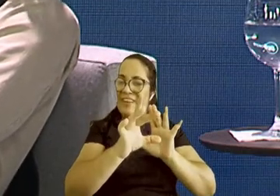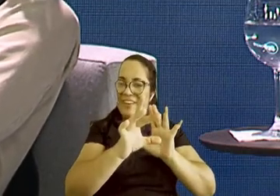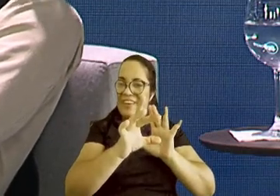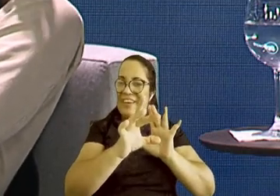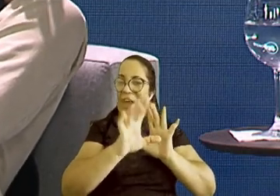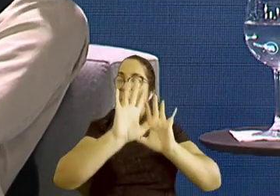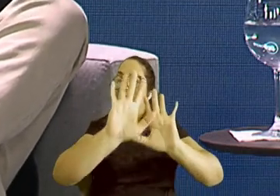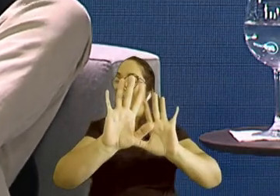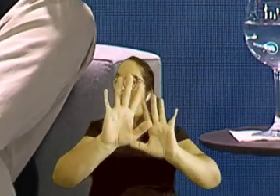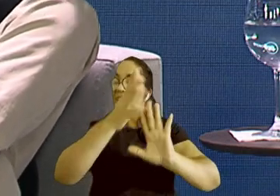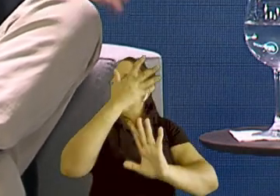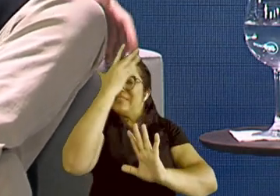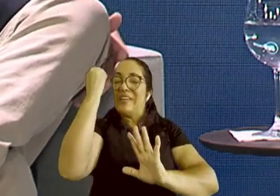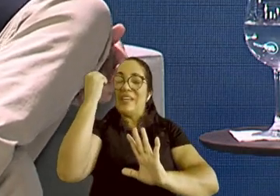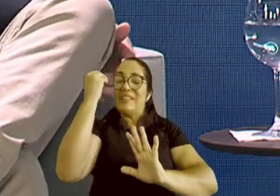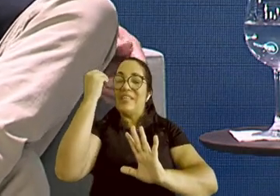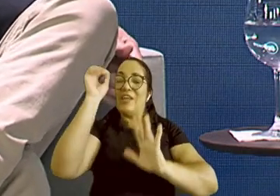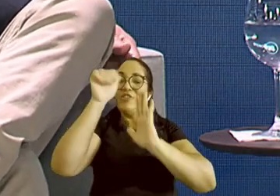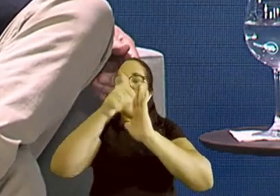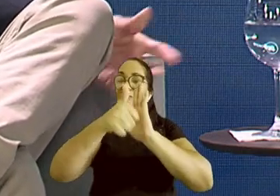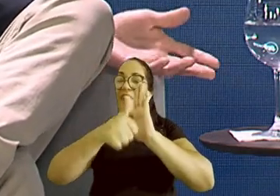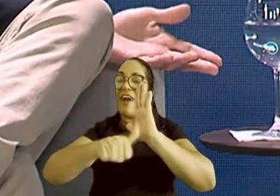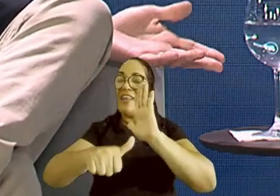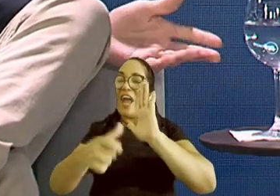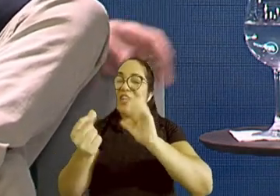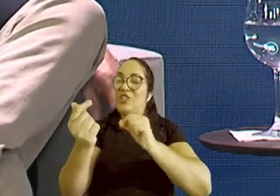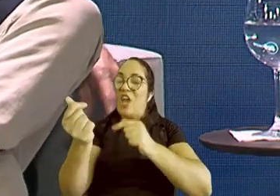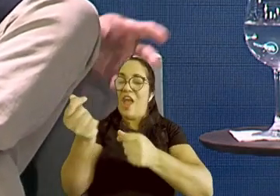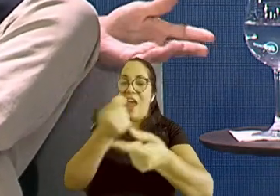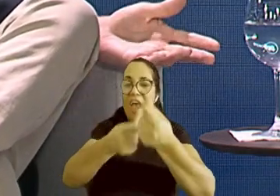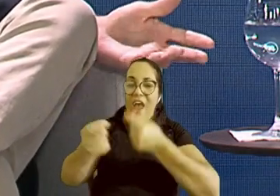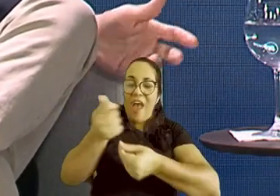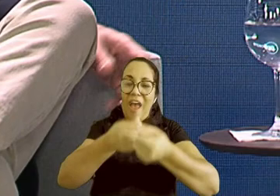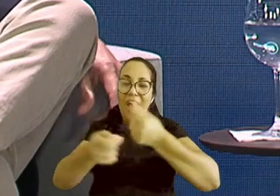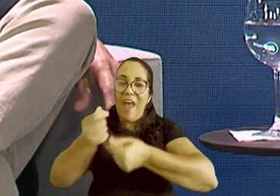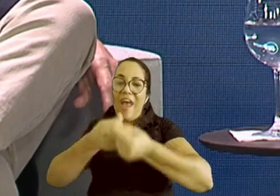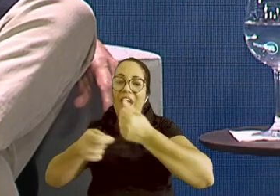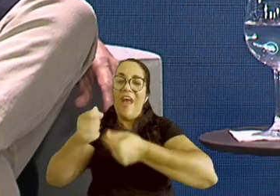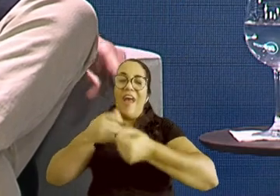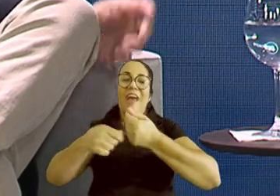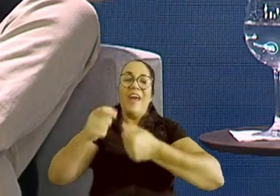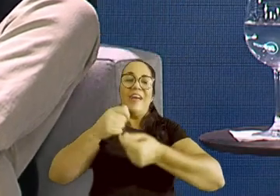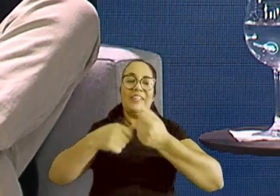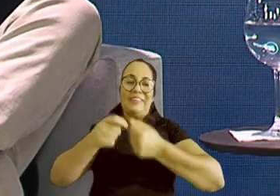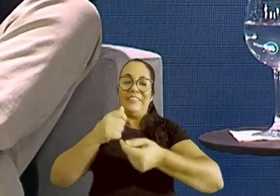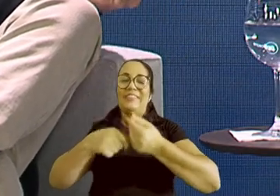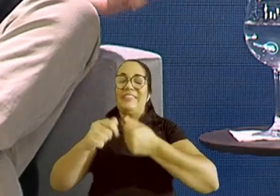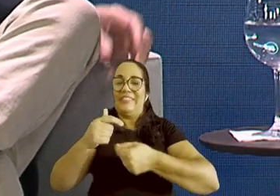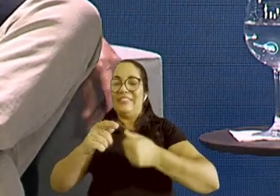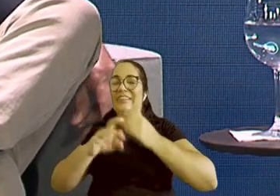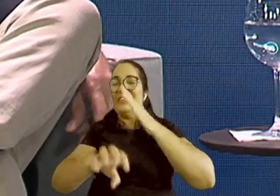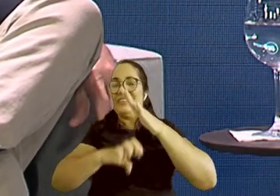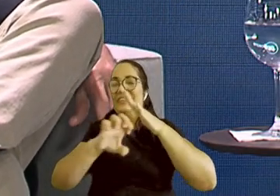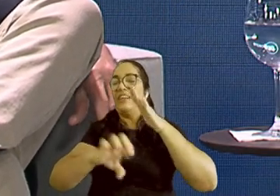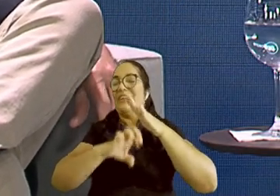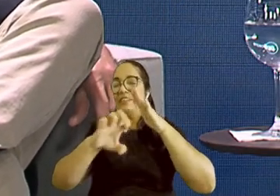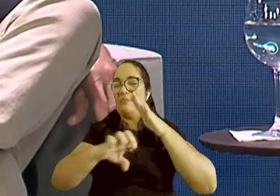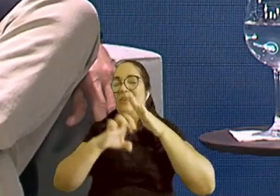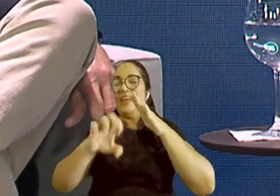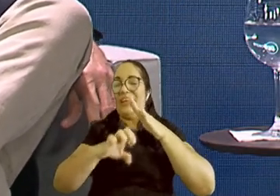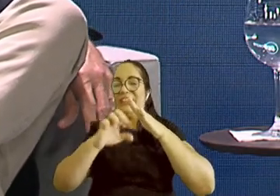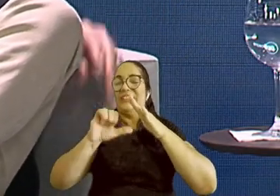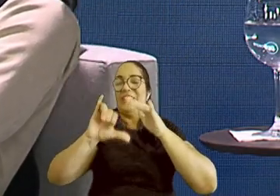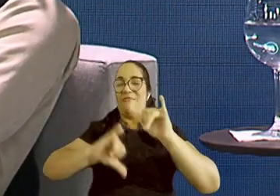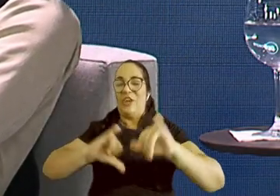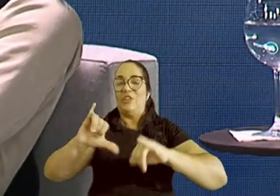de fluxo de caixa de imagem é que realmente são as empresas que vão realmente sofrer dado a diminuição no